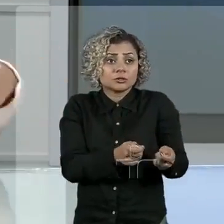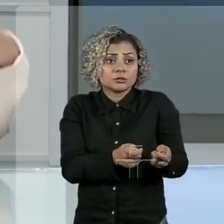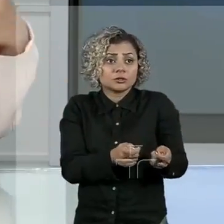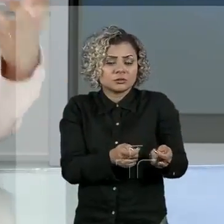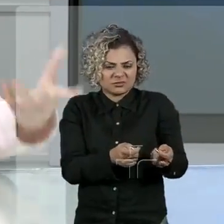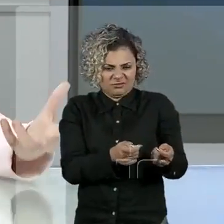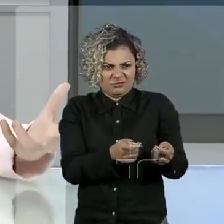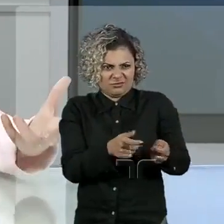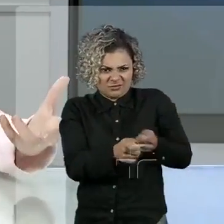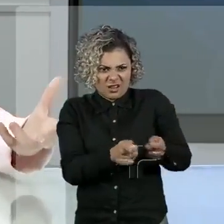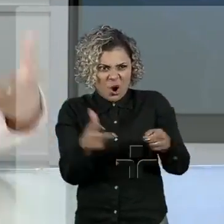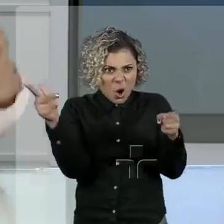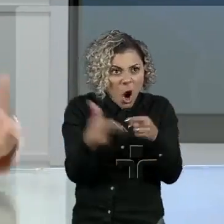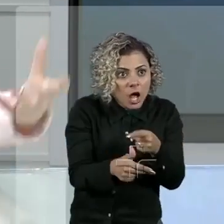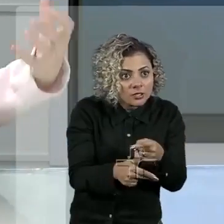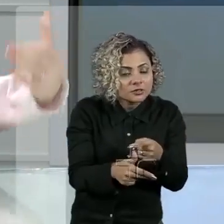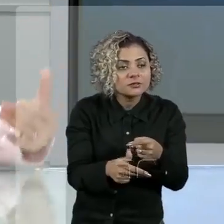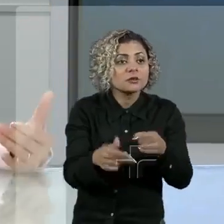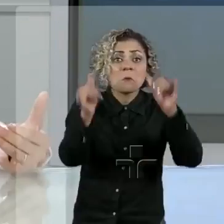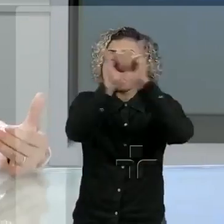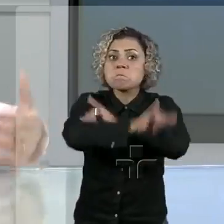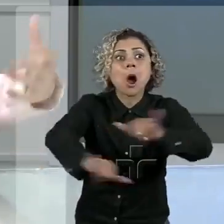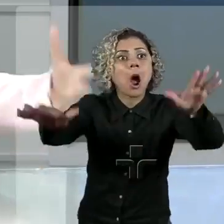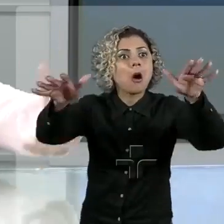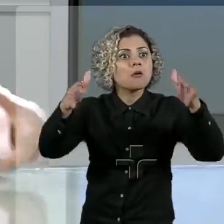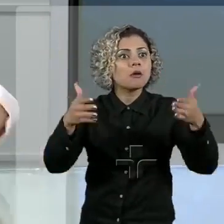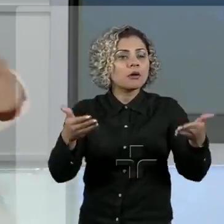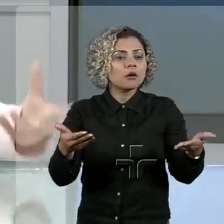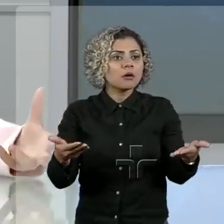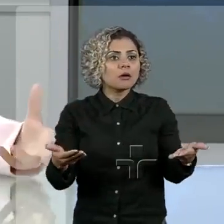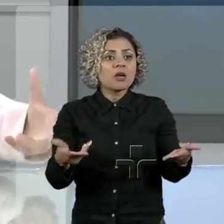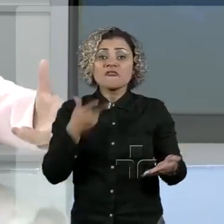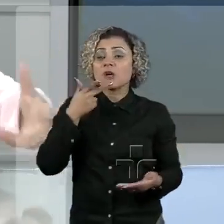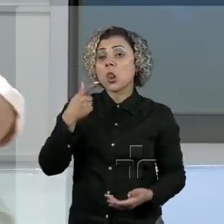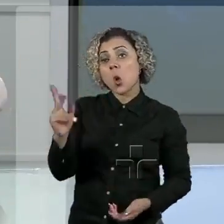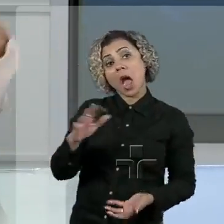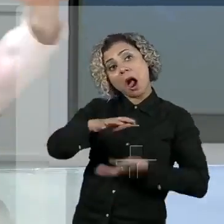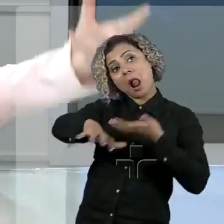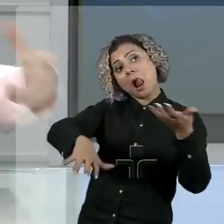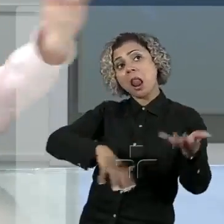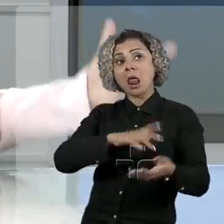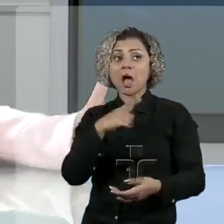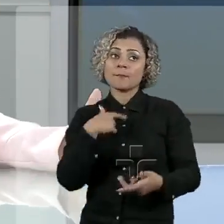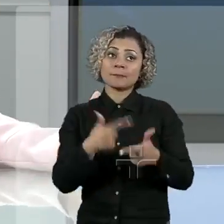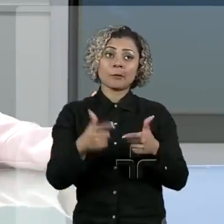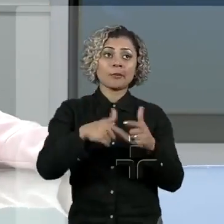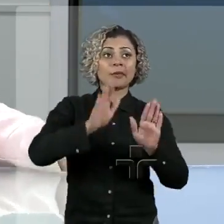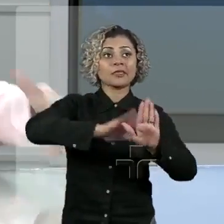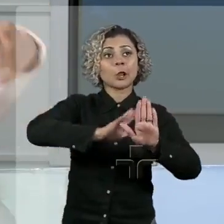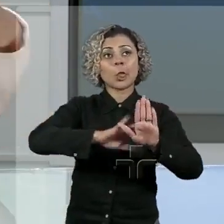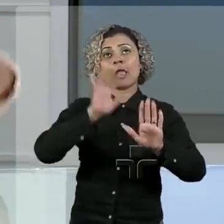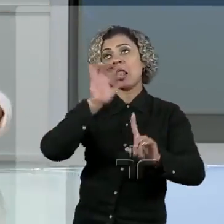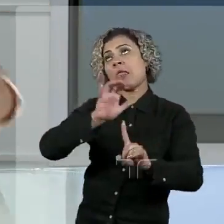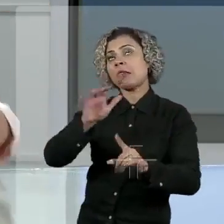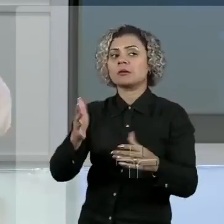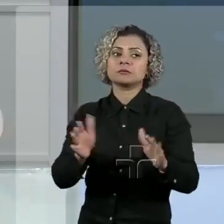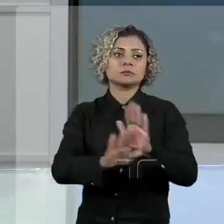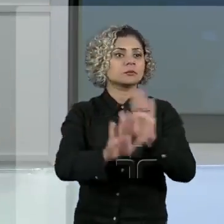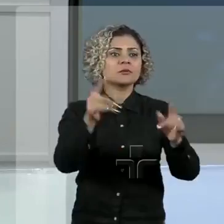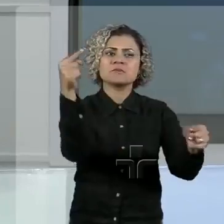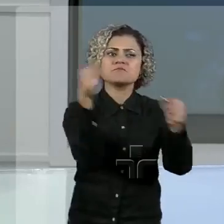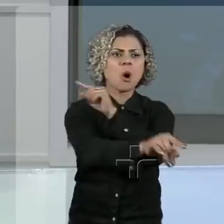e ao fazê-lo, infelizmente, utilizaram argumentações de natureza ideológica que não